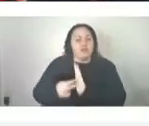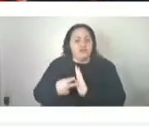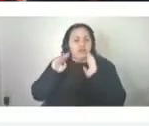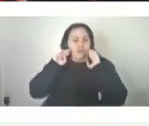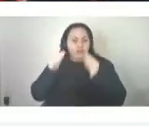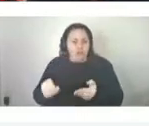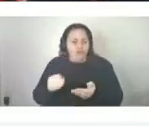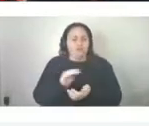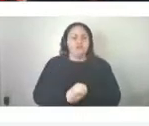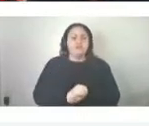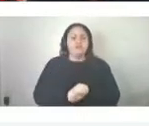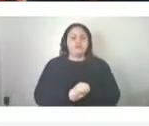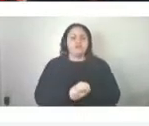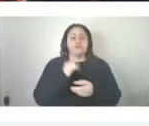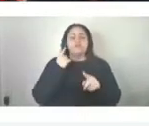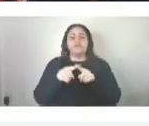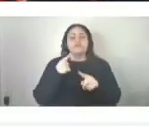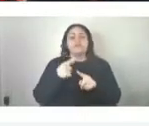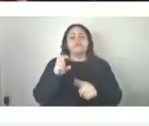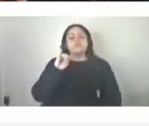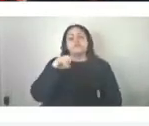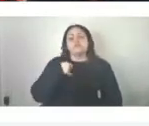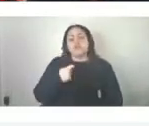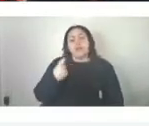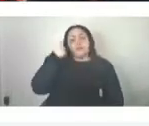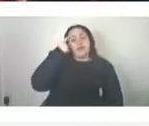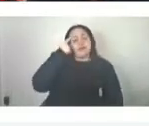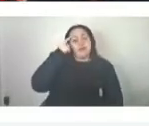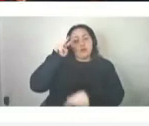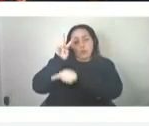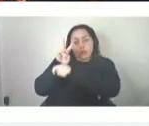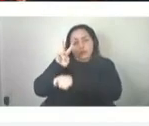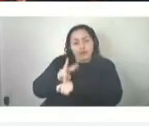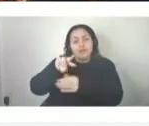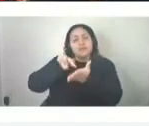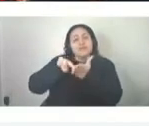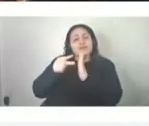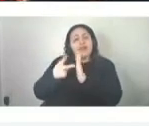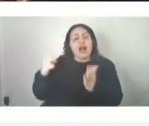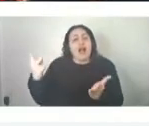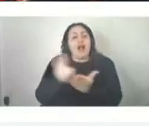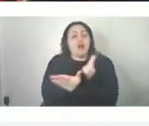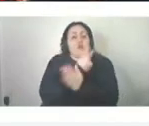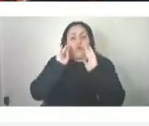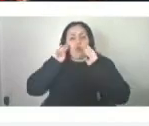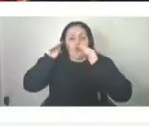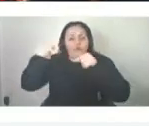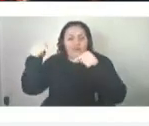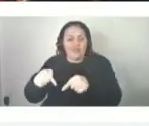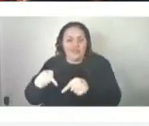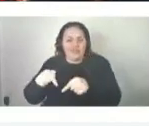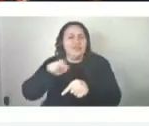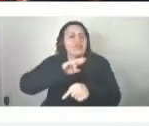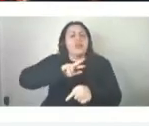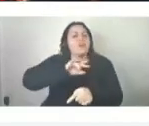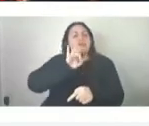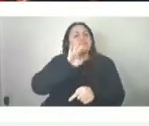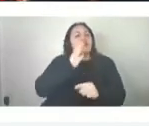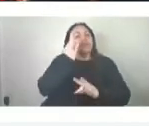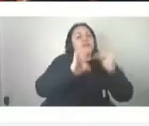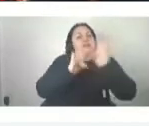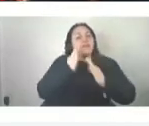cuidado, sendo o cuidado um acontecimento e não mais um procedimento, isso muda completamente a